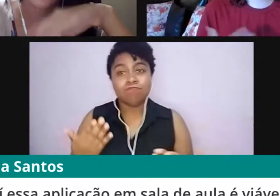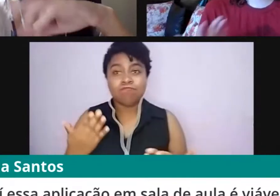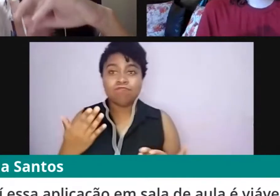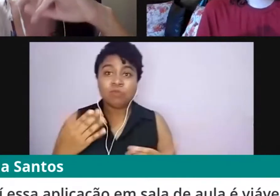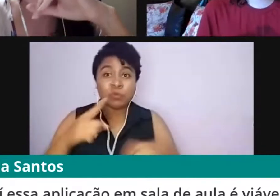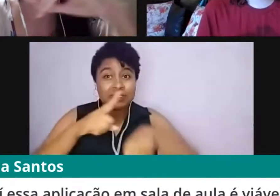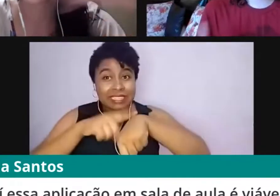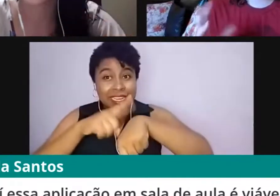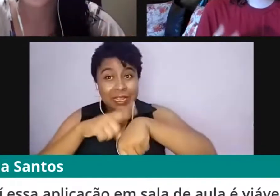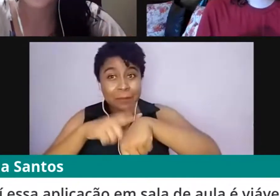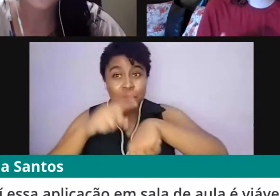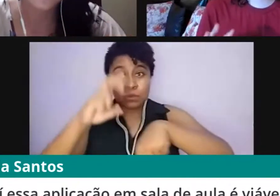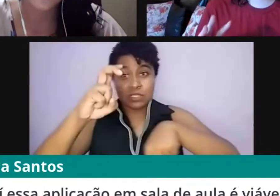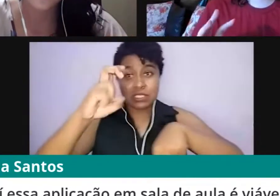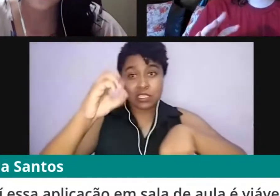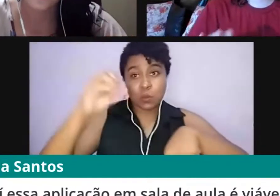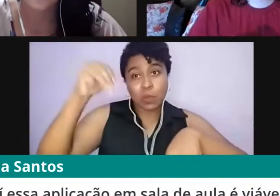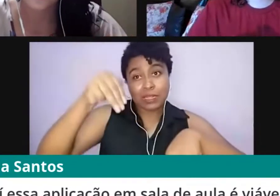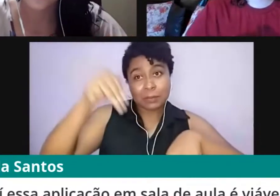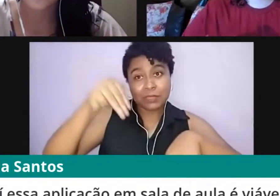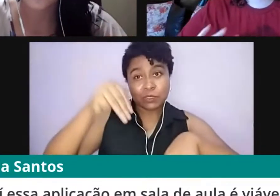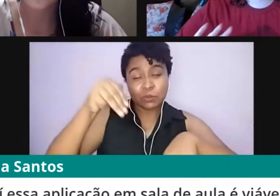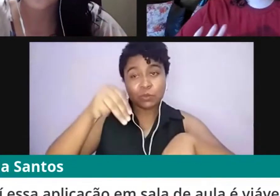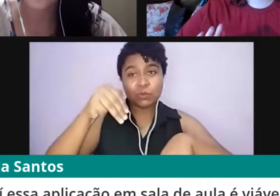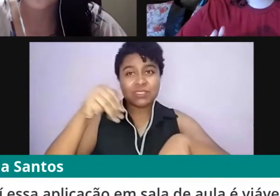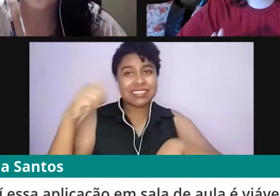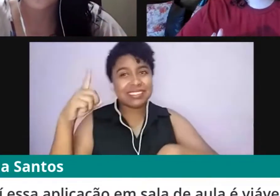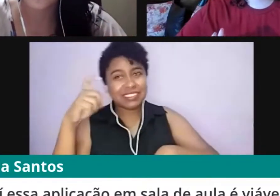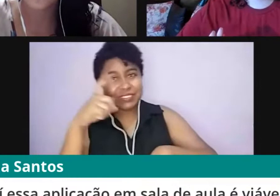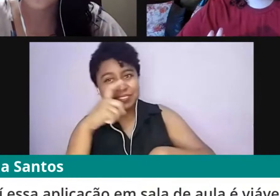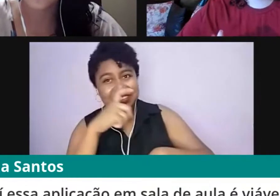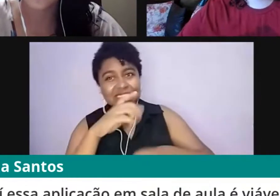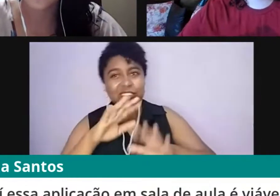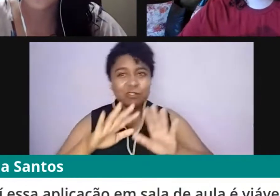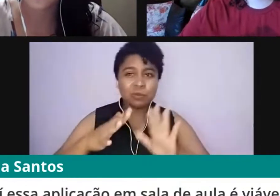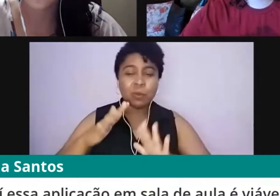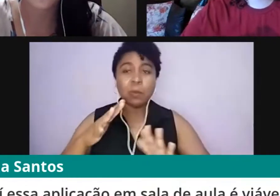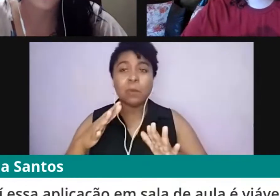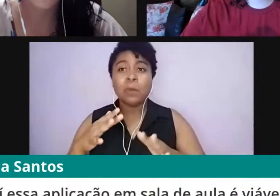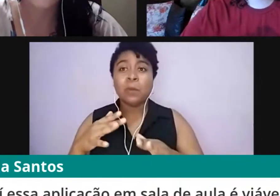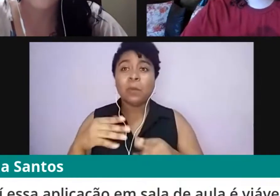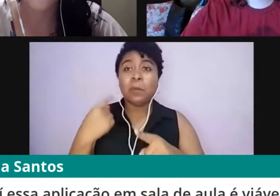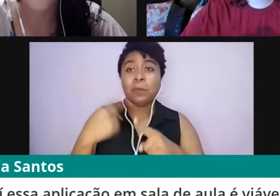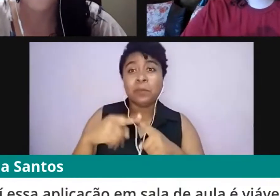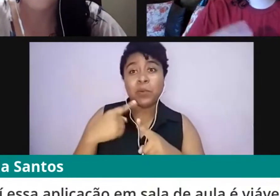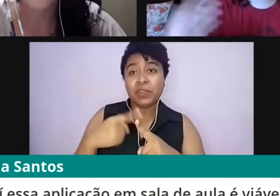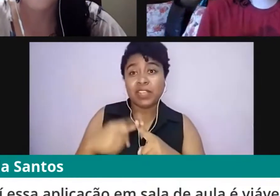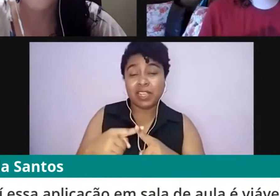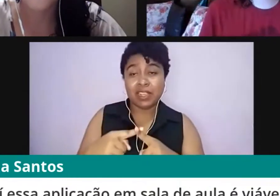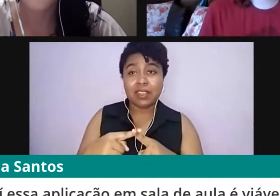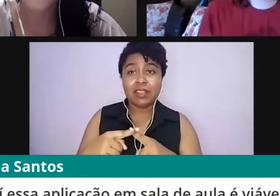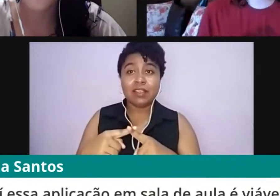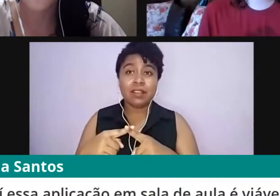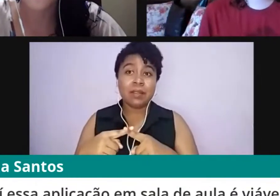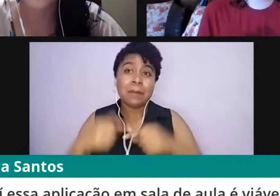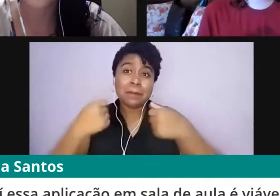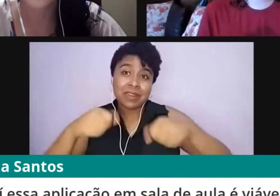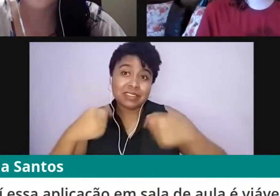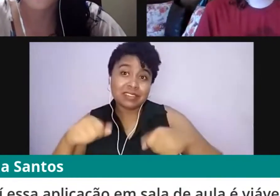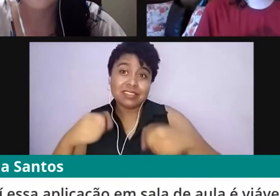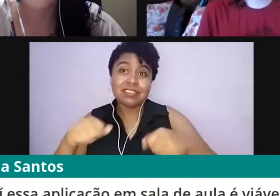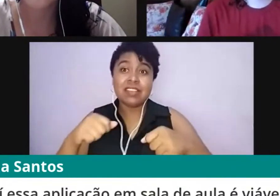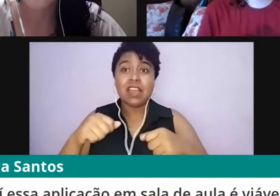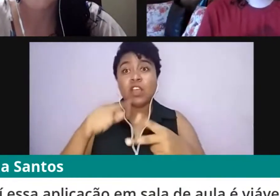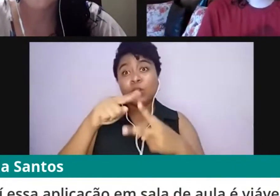no seu cronograma, e você não pudesse, pelo menos, aplicar, por exemplo, ao longo de 2 aulas. Não precisam